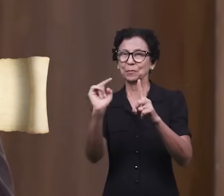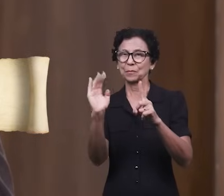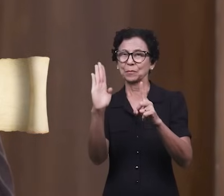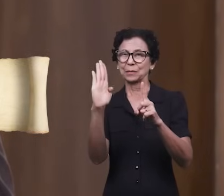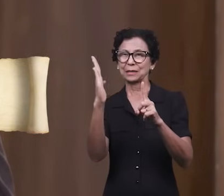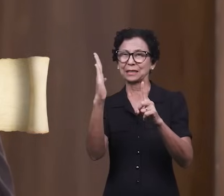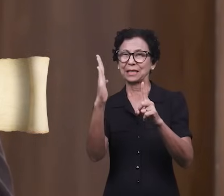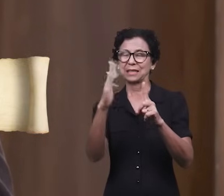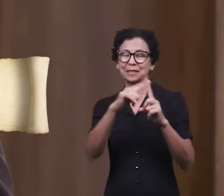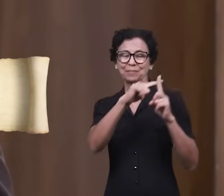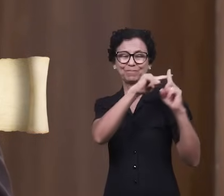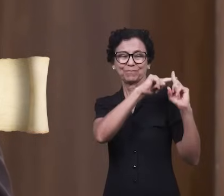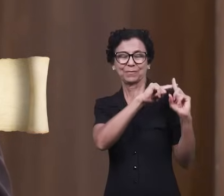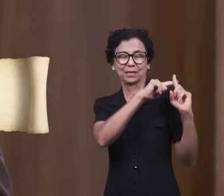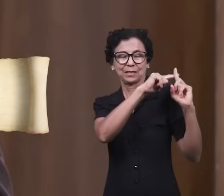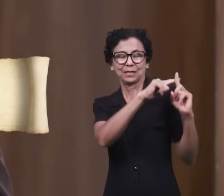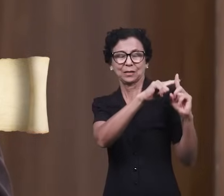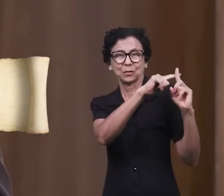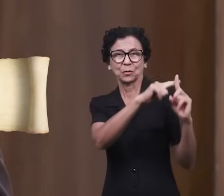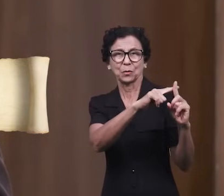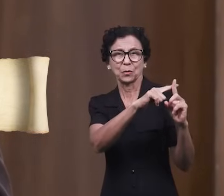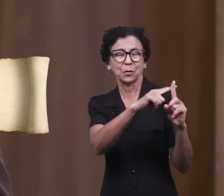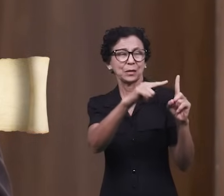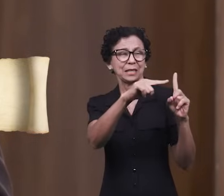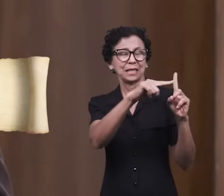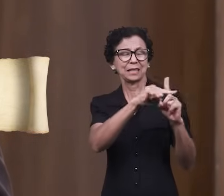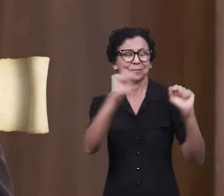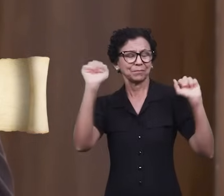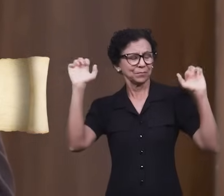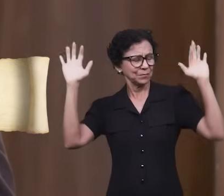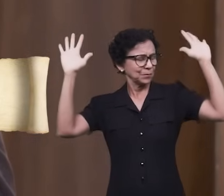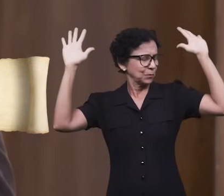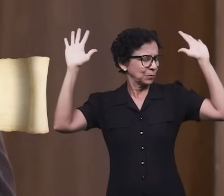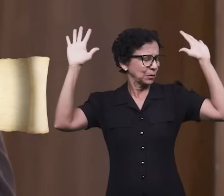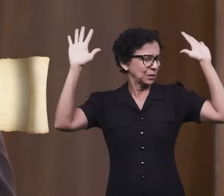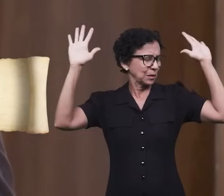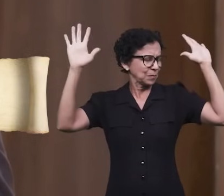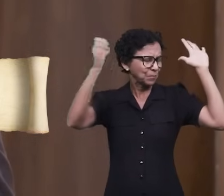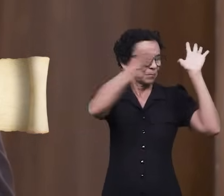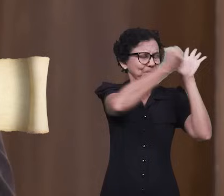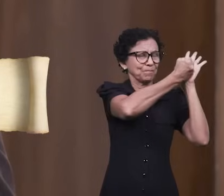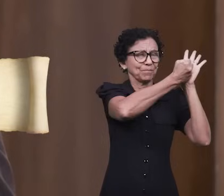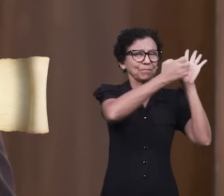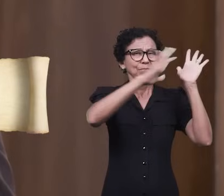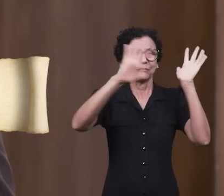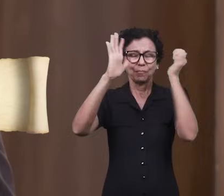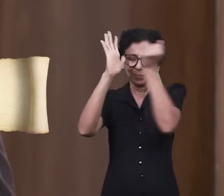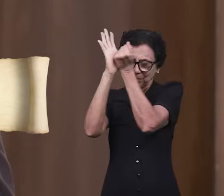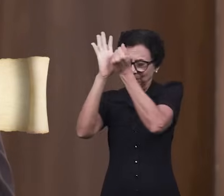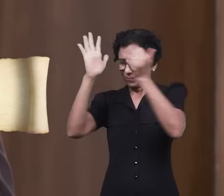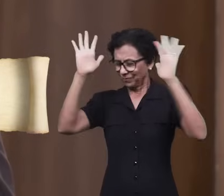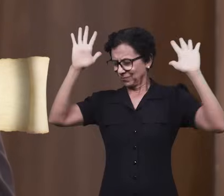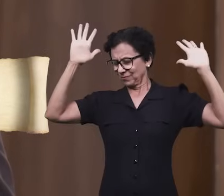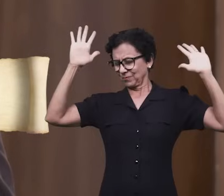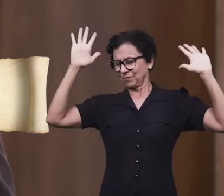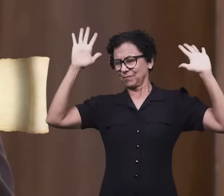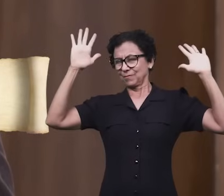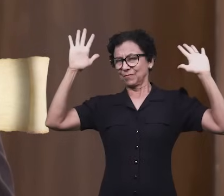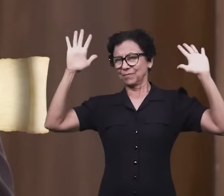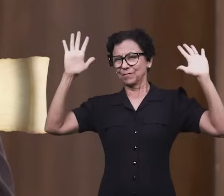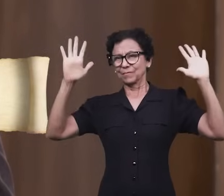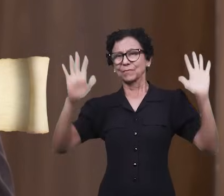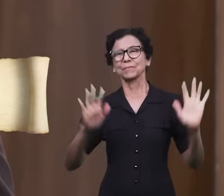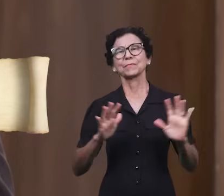é, o madeiro onde foi pendurado, crucificado. Então, nós vimos que